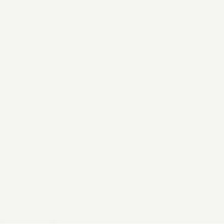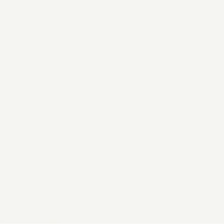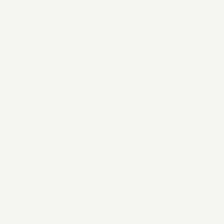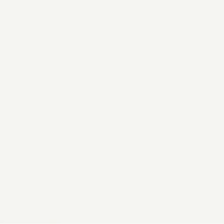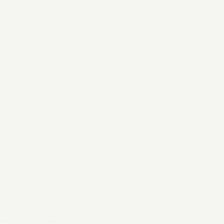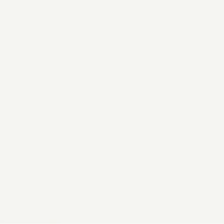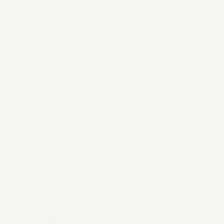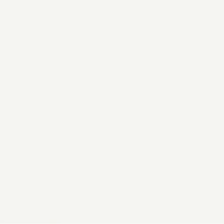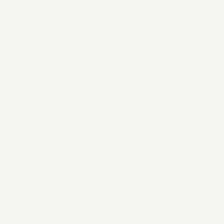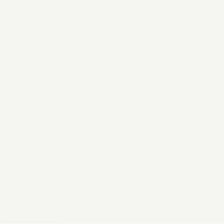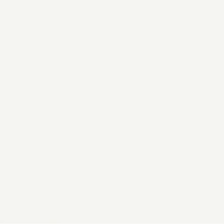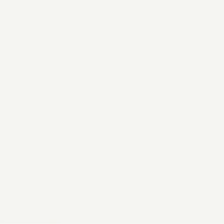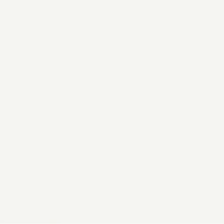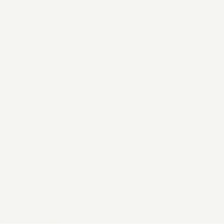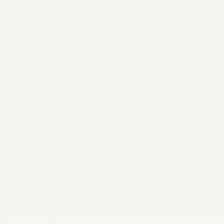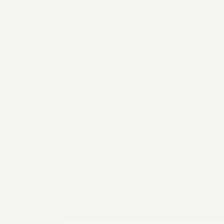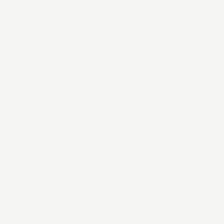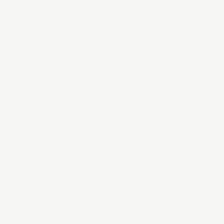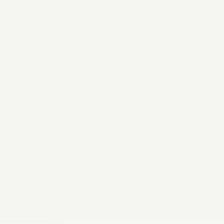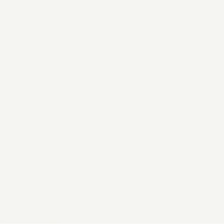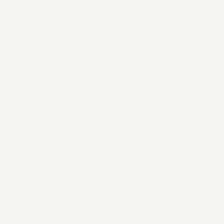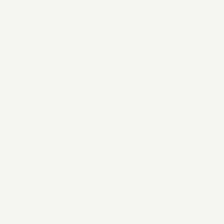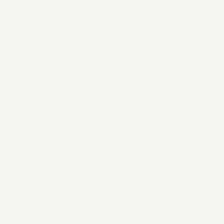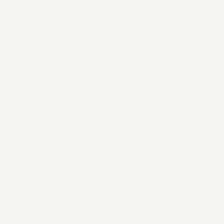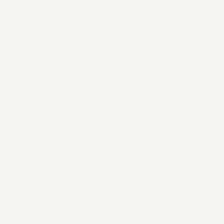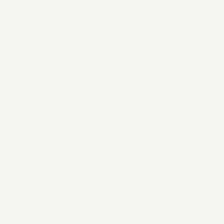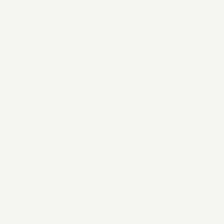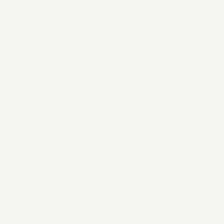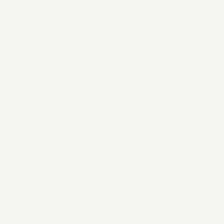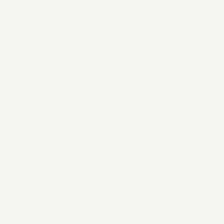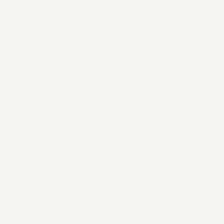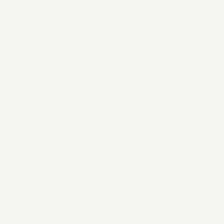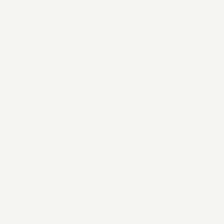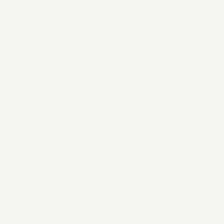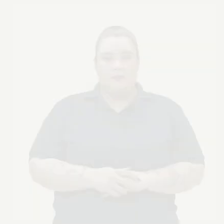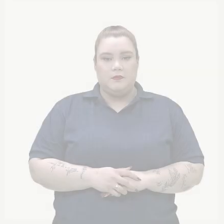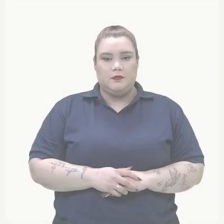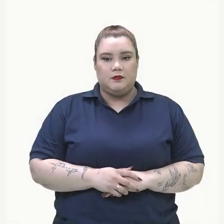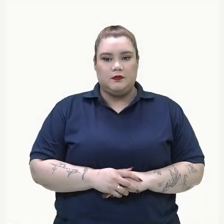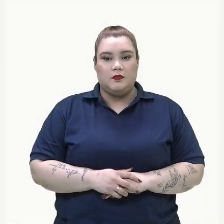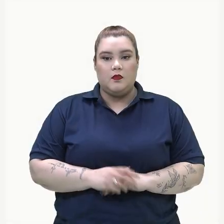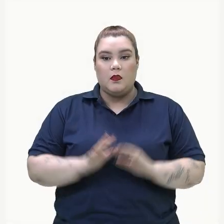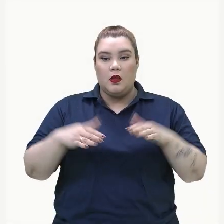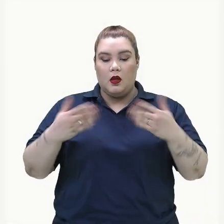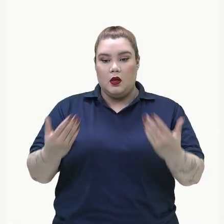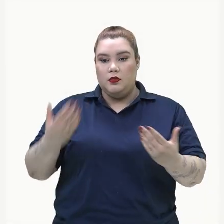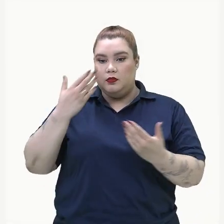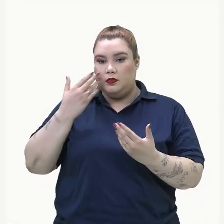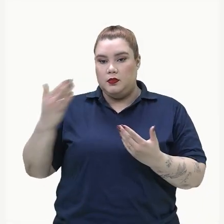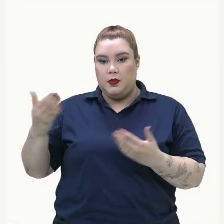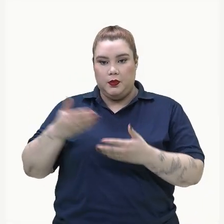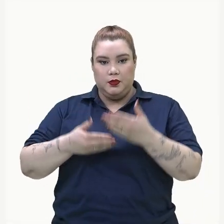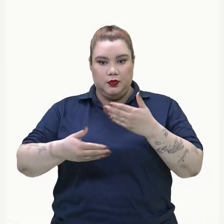menos 6 vezes 0. Isso vai dar 0. Então,